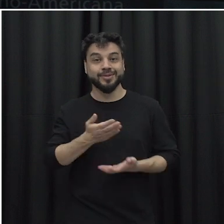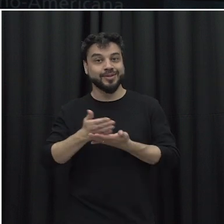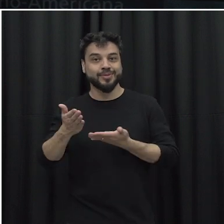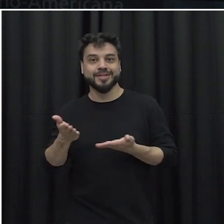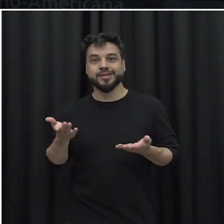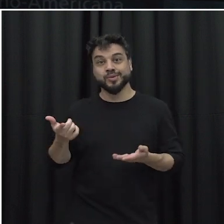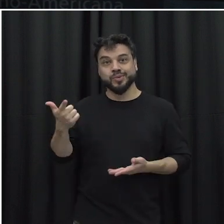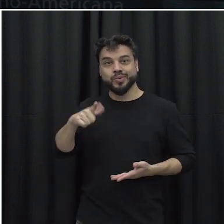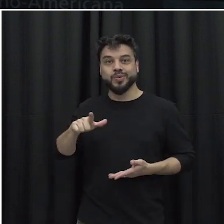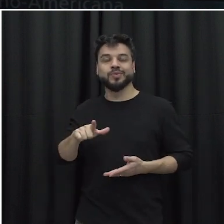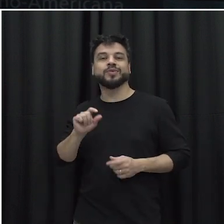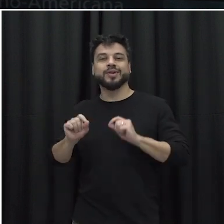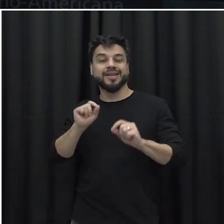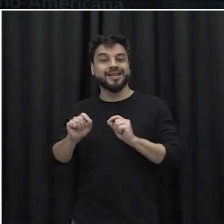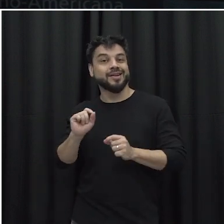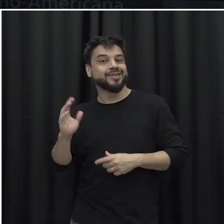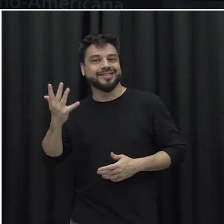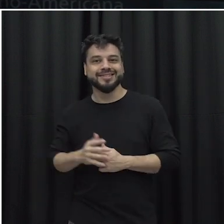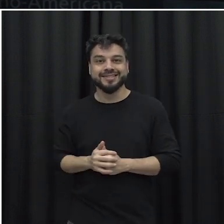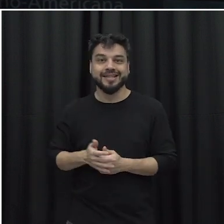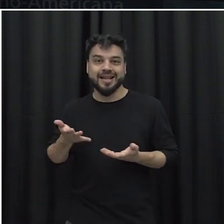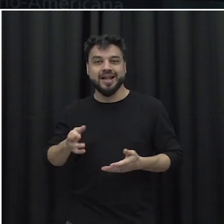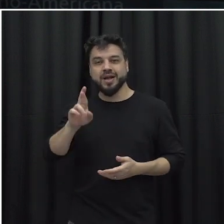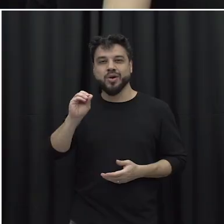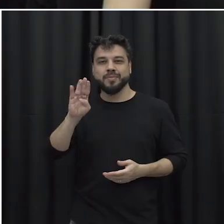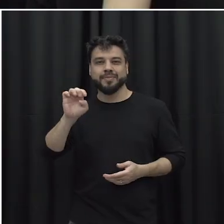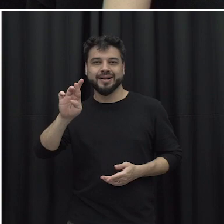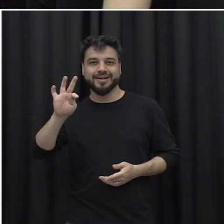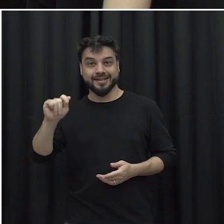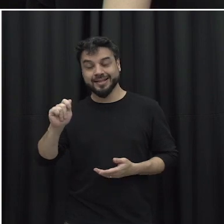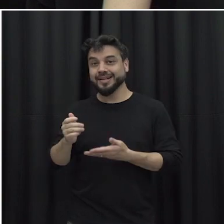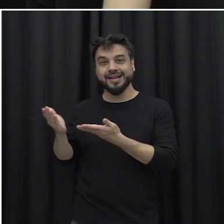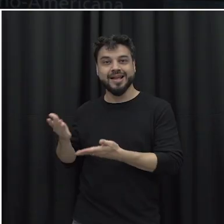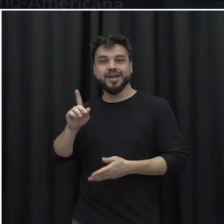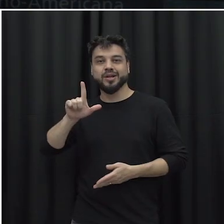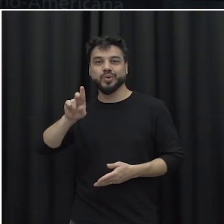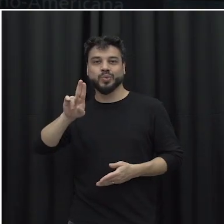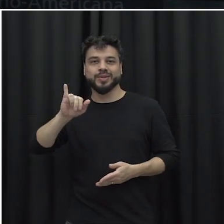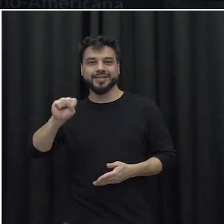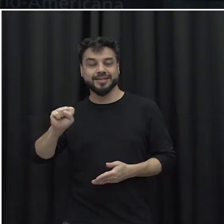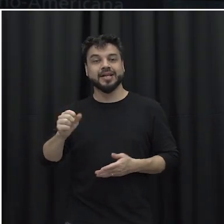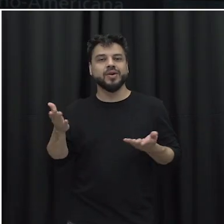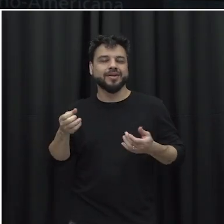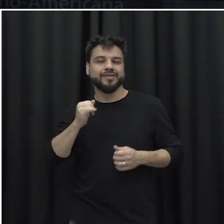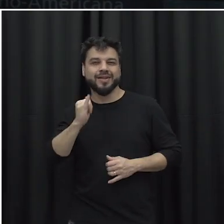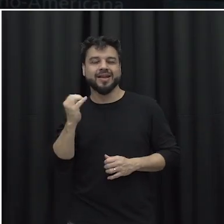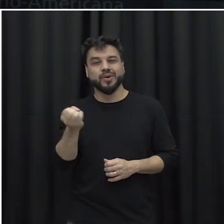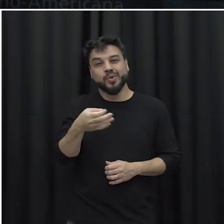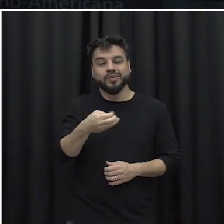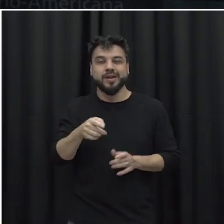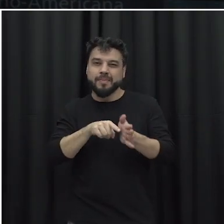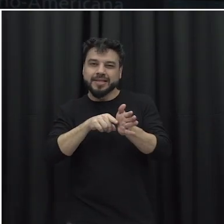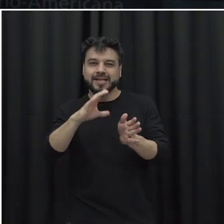estamos começando mais um episódio do Que Passa. Eu sou Roberta e estou aqui com meu amigo Luiz e hoje vamos falar sobre as novidades na pesquisa